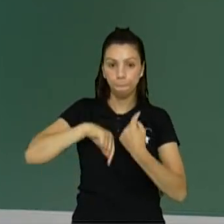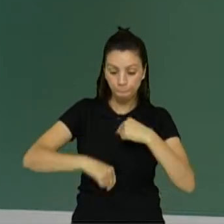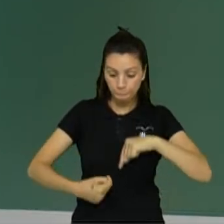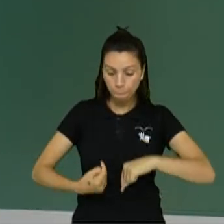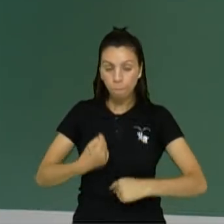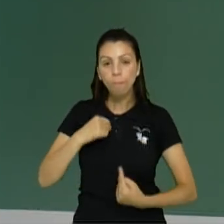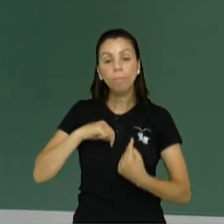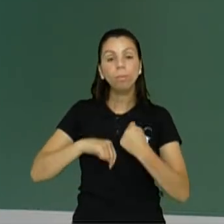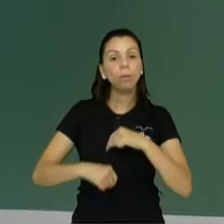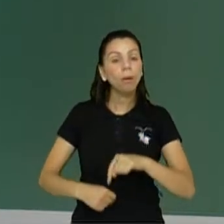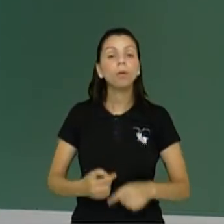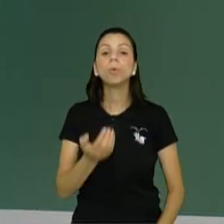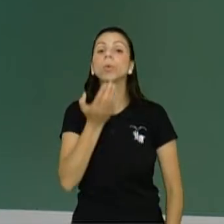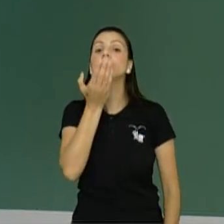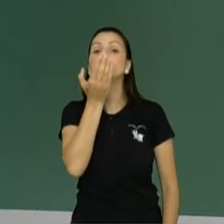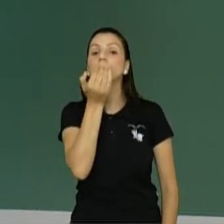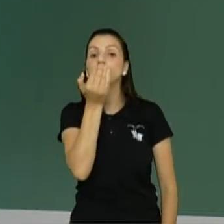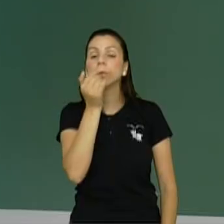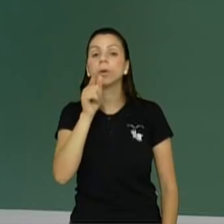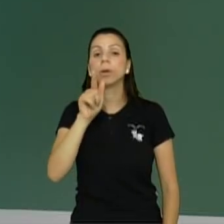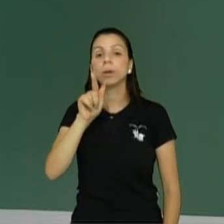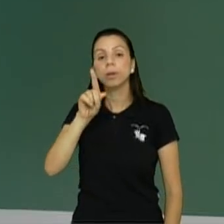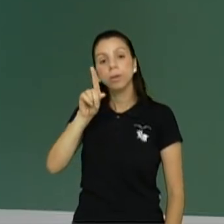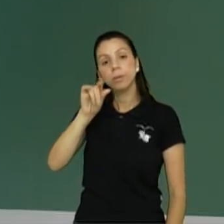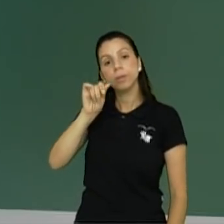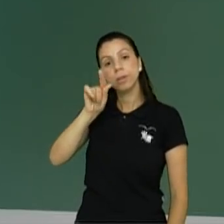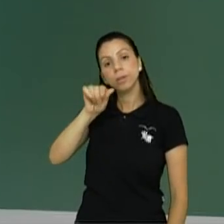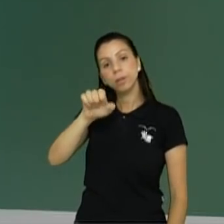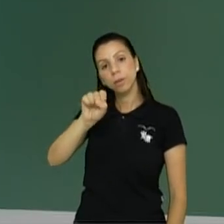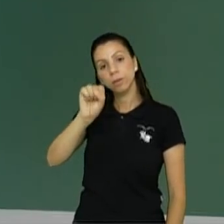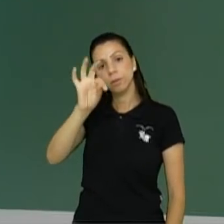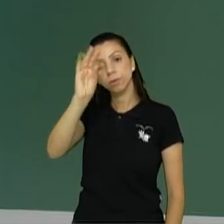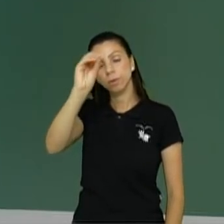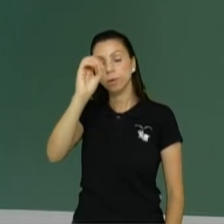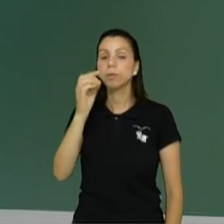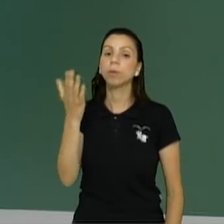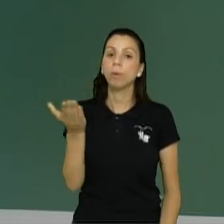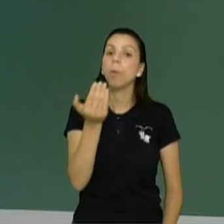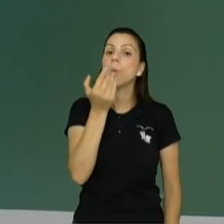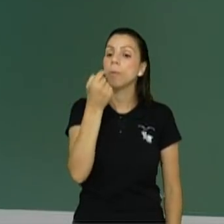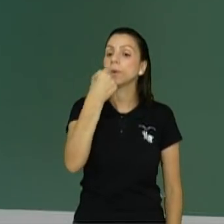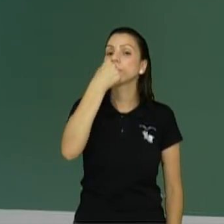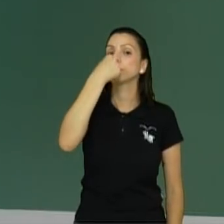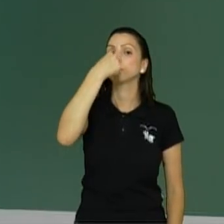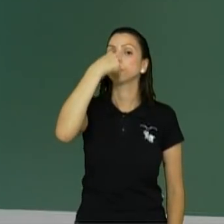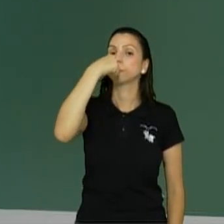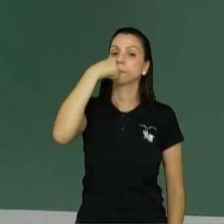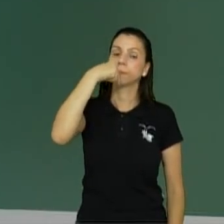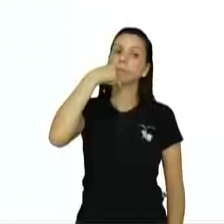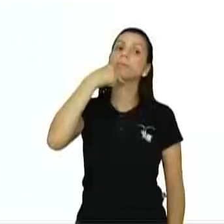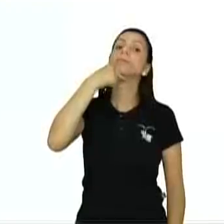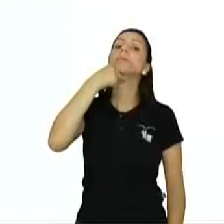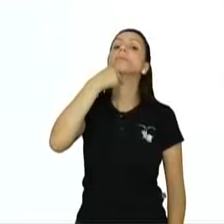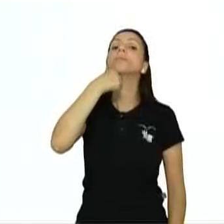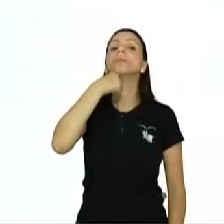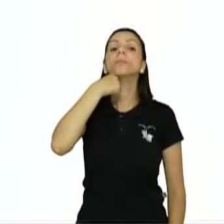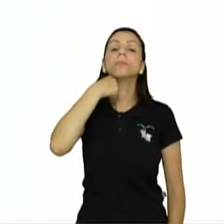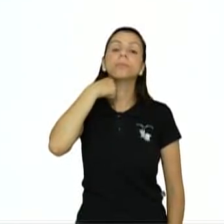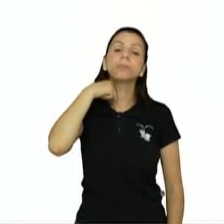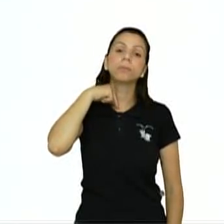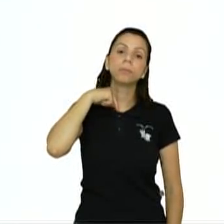digestório completo. Então, a comida que ele vai ingerir vai entrar pela boca, vai passar por todos os órgãos,